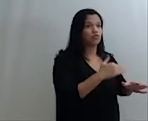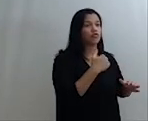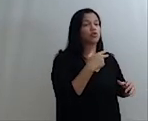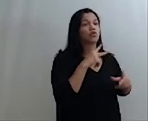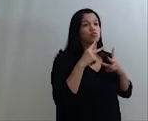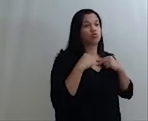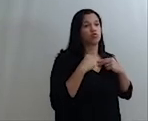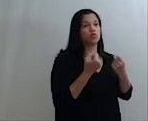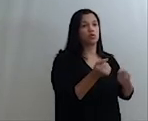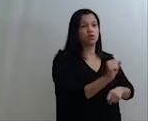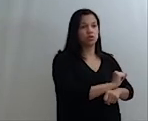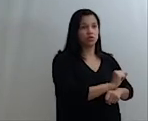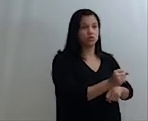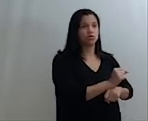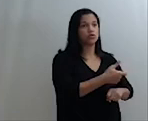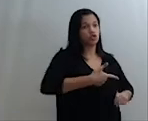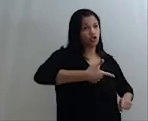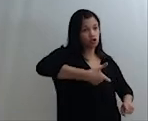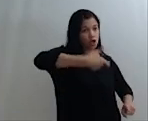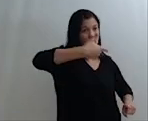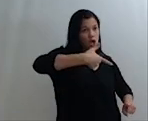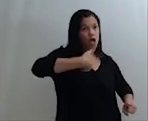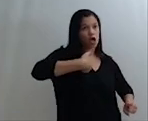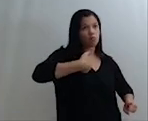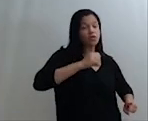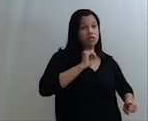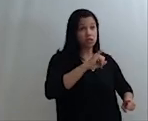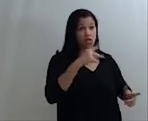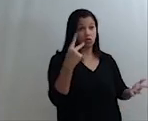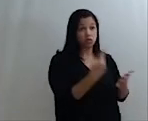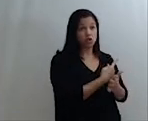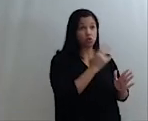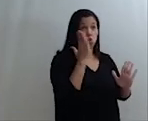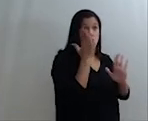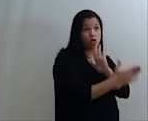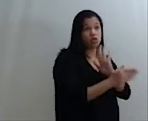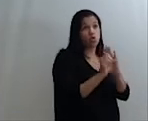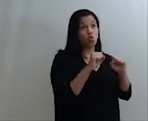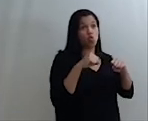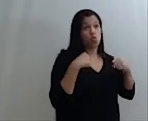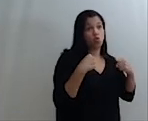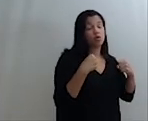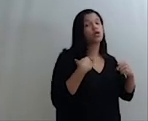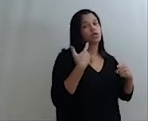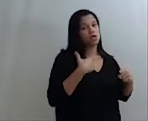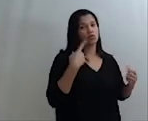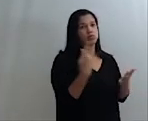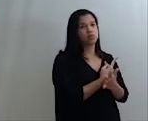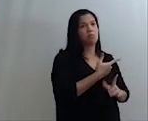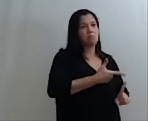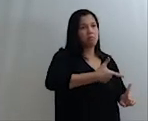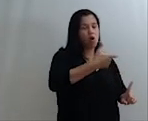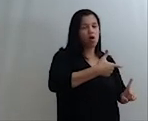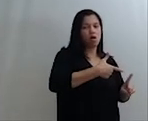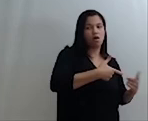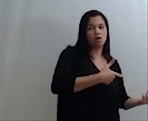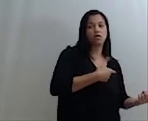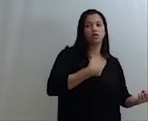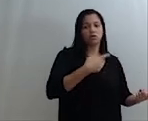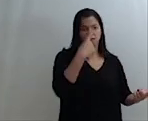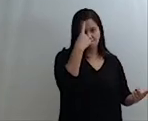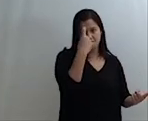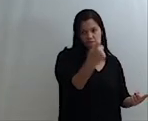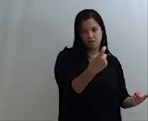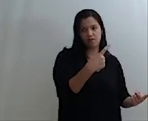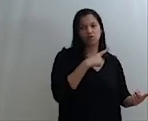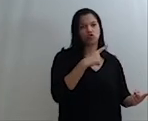fuzil e que foi ameaçado no sentido que caso o correio S tentasse fuga seria picado o que evidencia perigosidade do agente de percia